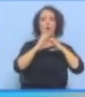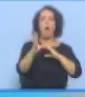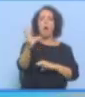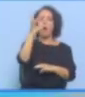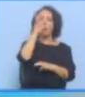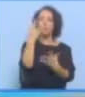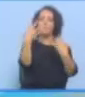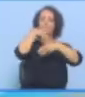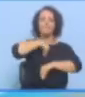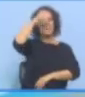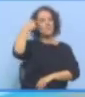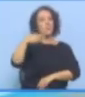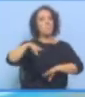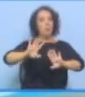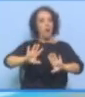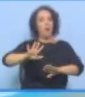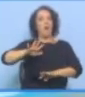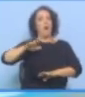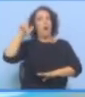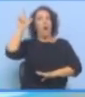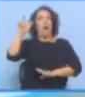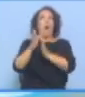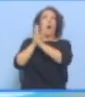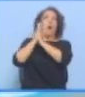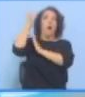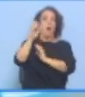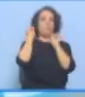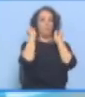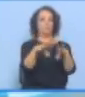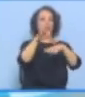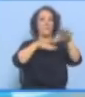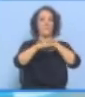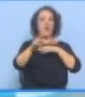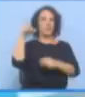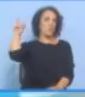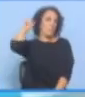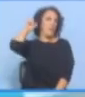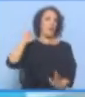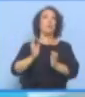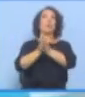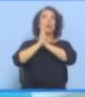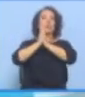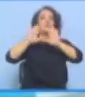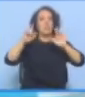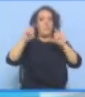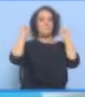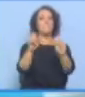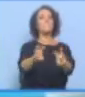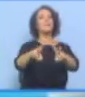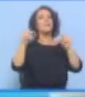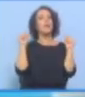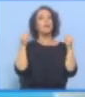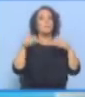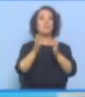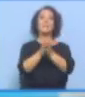é? Graças a Deus, quem cura e quem faz aparelhos de audição, graças a Deus, quer dizer, é um milagre, não é? E graças